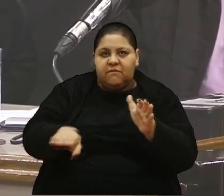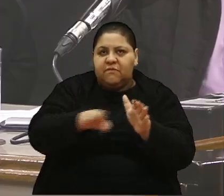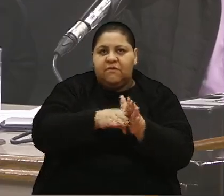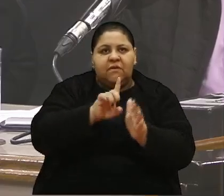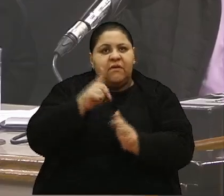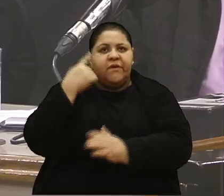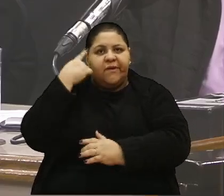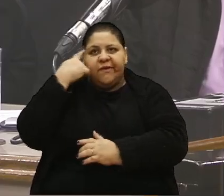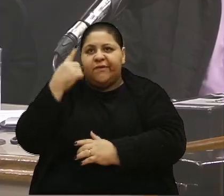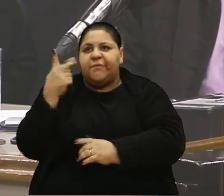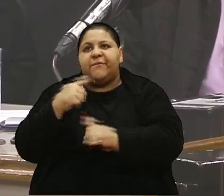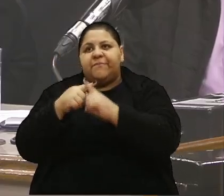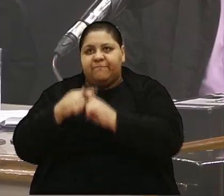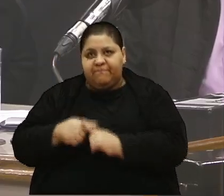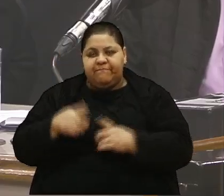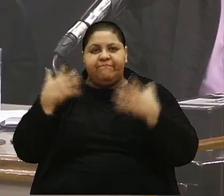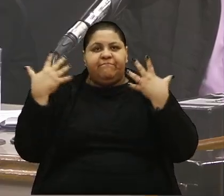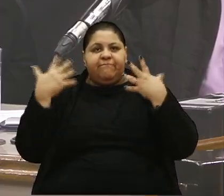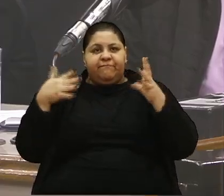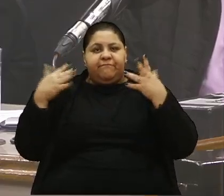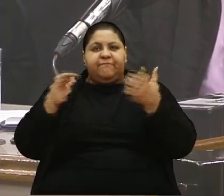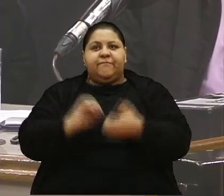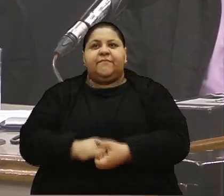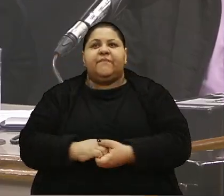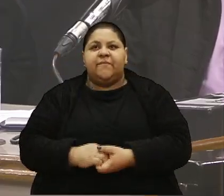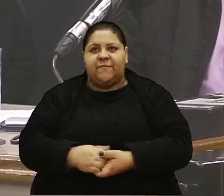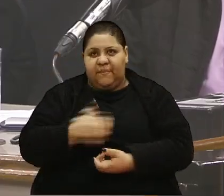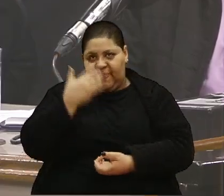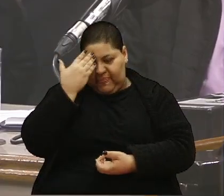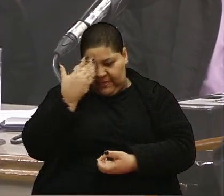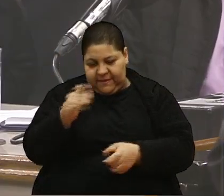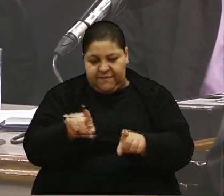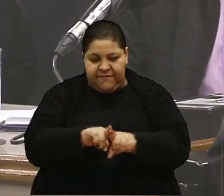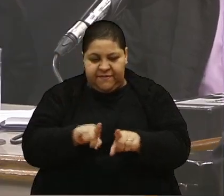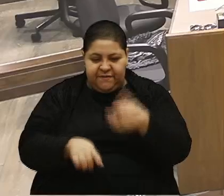pensei duas vezes. Então, meus parabéns e muito obrigado